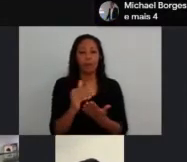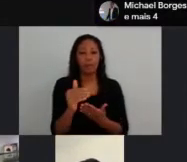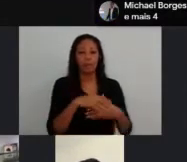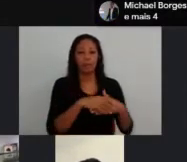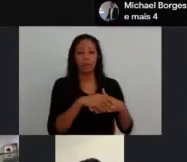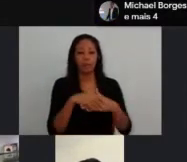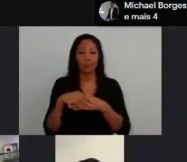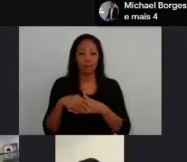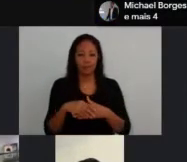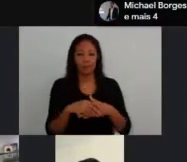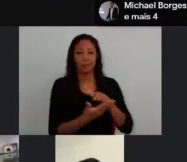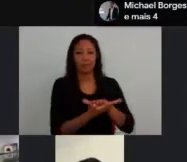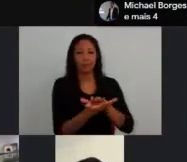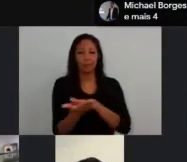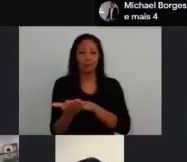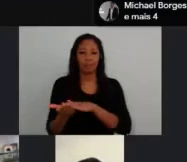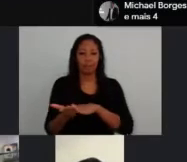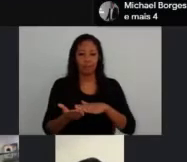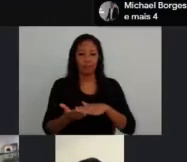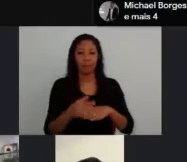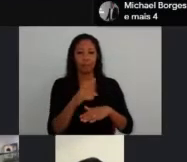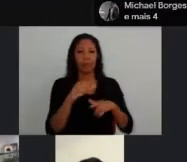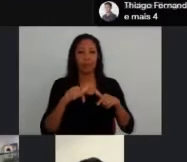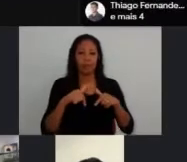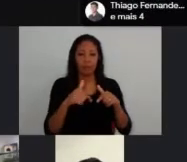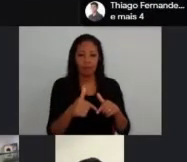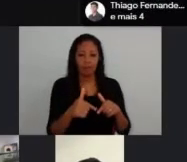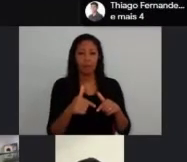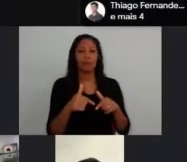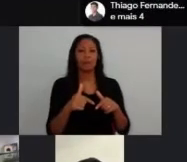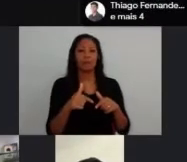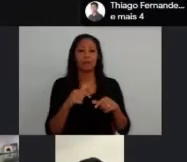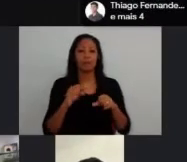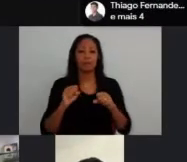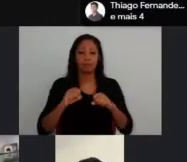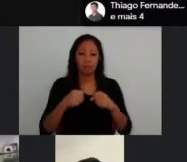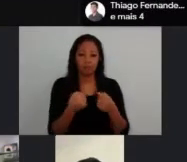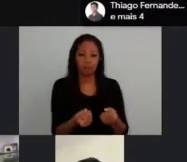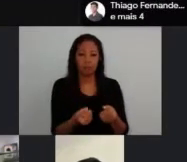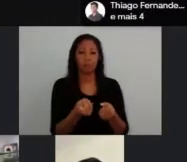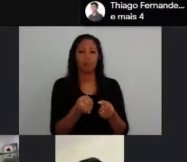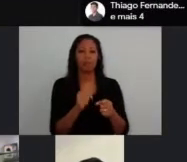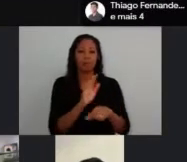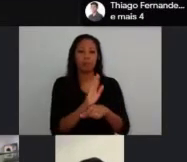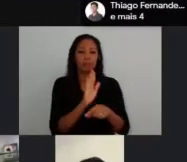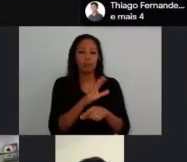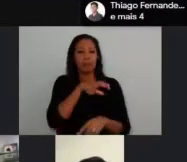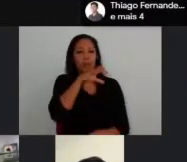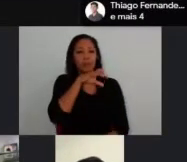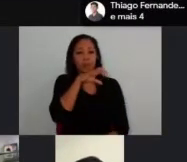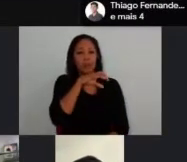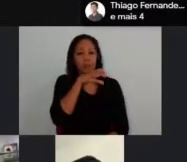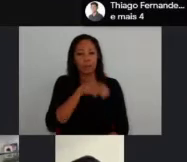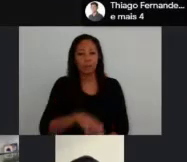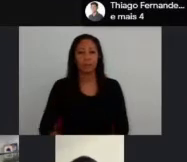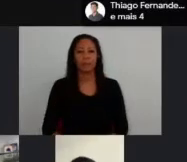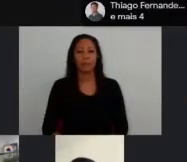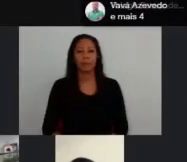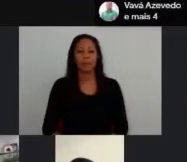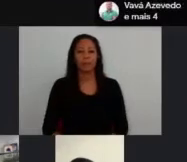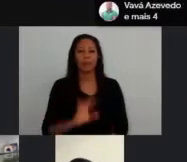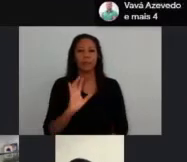a Frente Parlamentar em Defesa dos Animais pela brilhante realização no último sábado no estacionamento da Câmara. Em seguida,